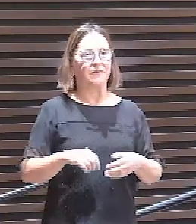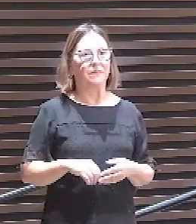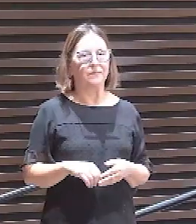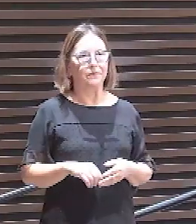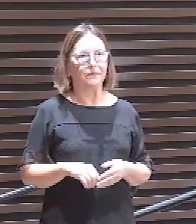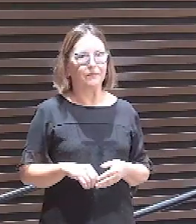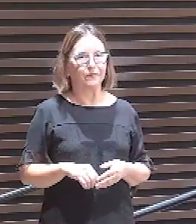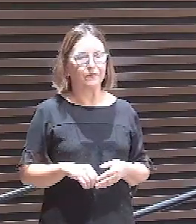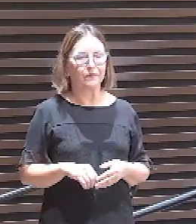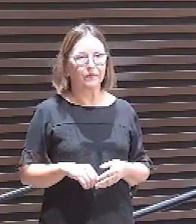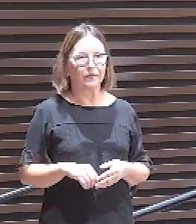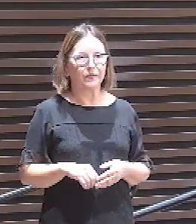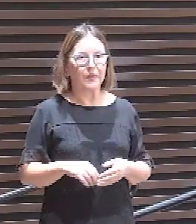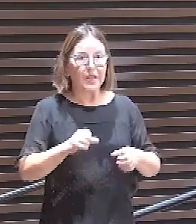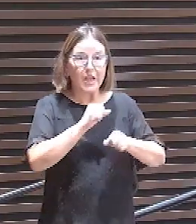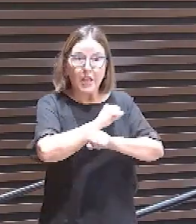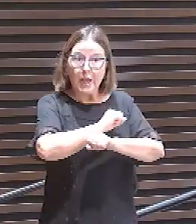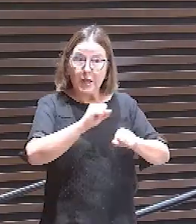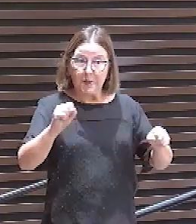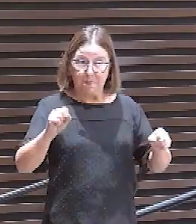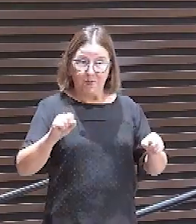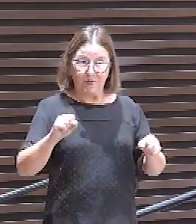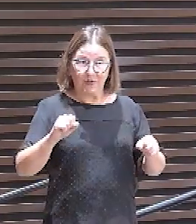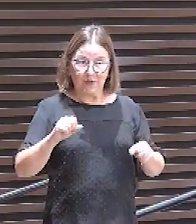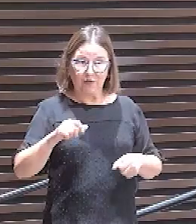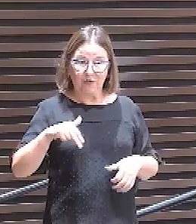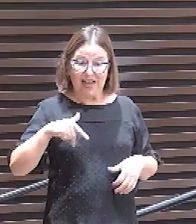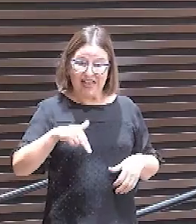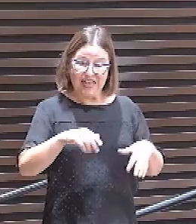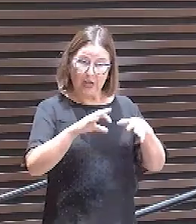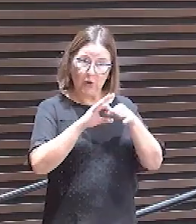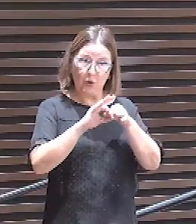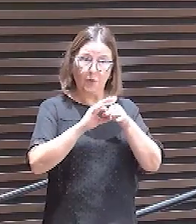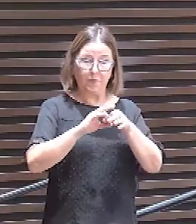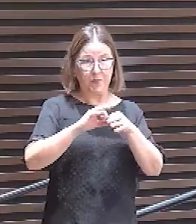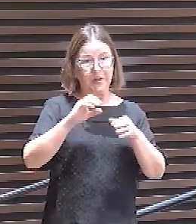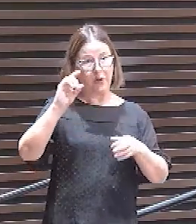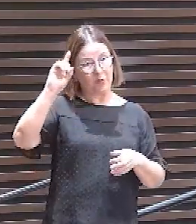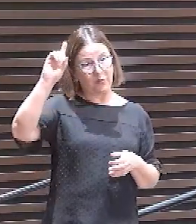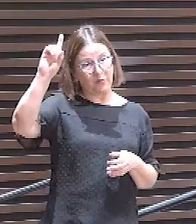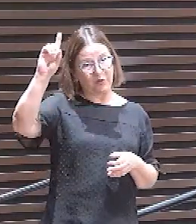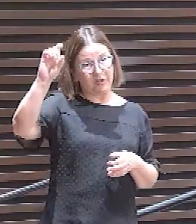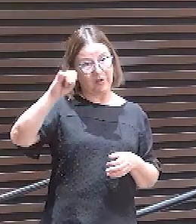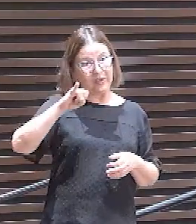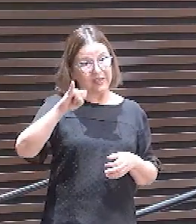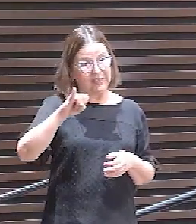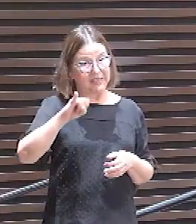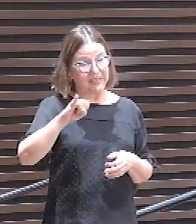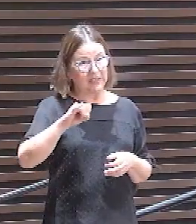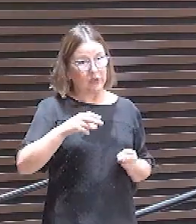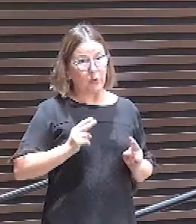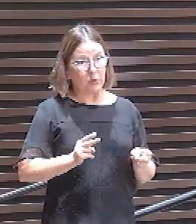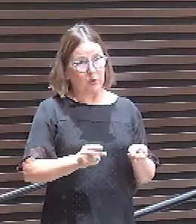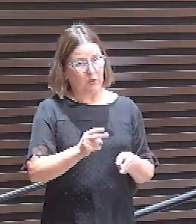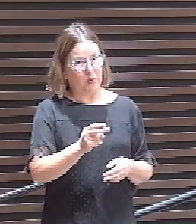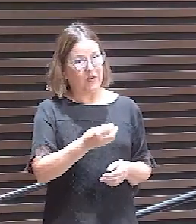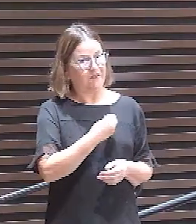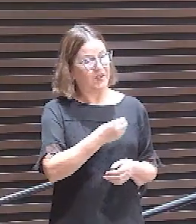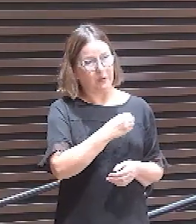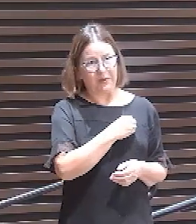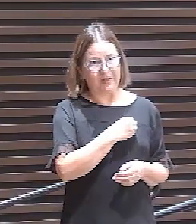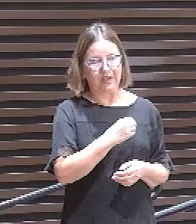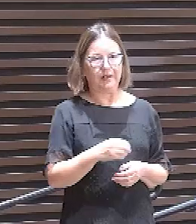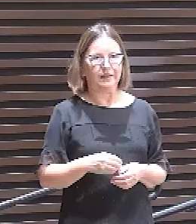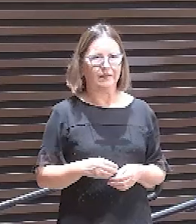e mesquinhos. Até mãe chega a dizer para um filho, numa hora de raiva, eu te